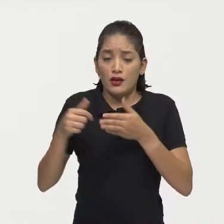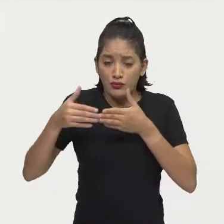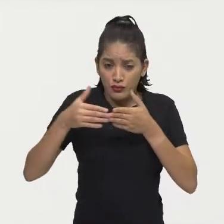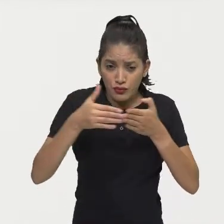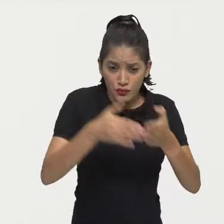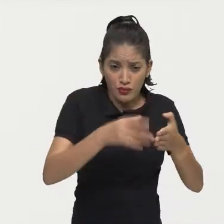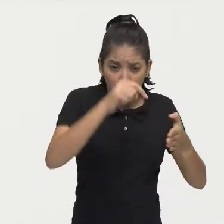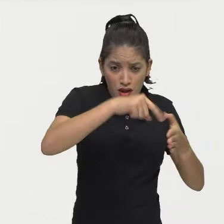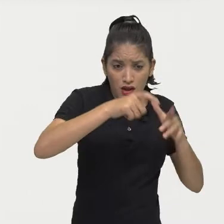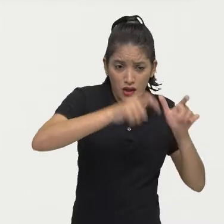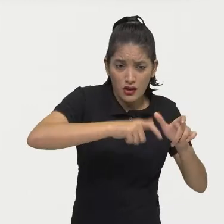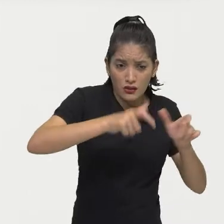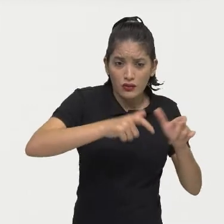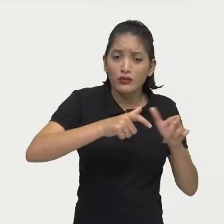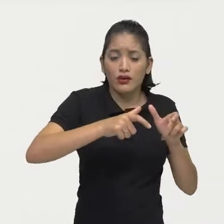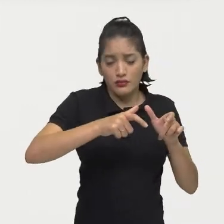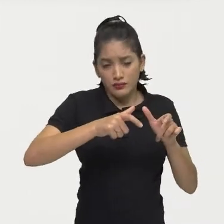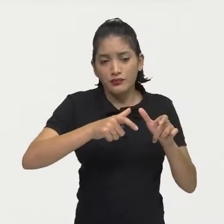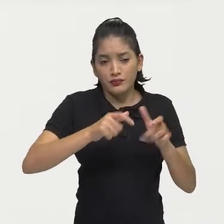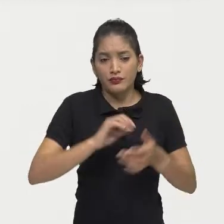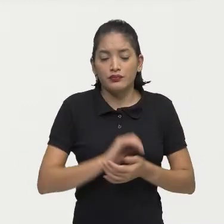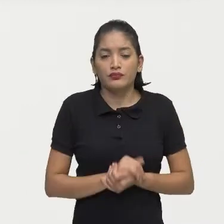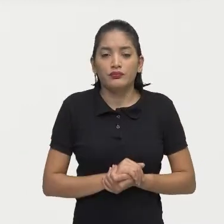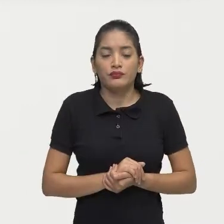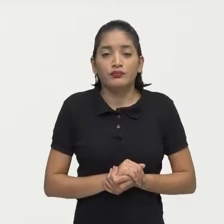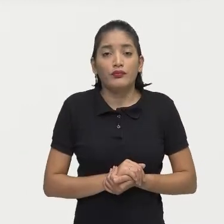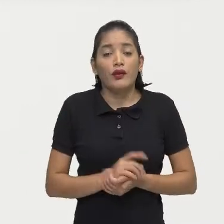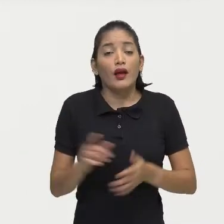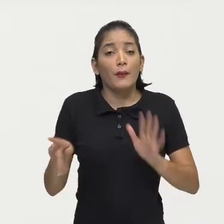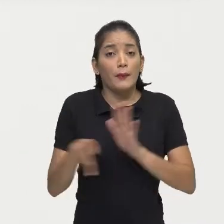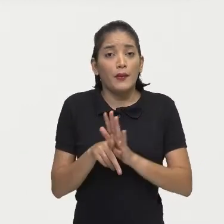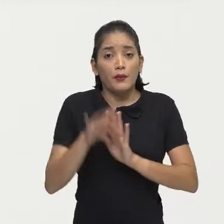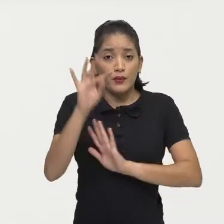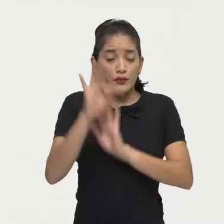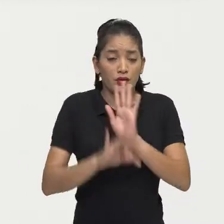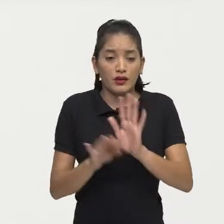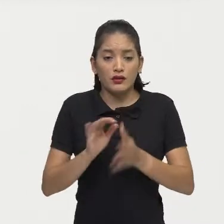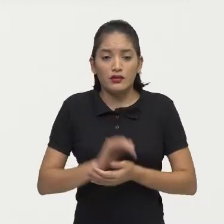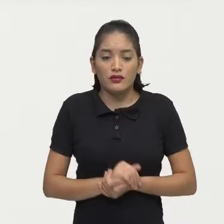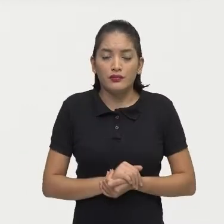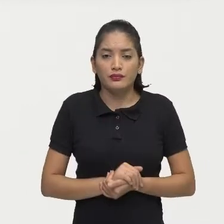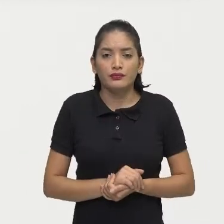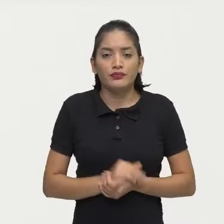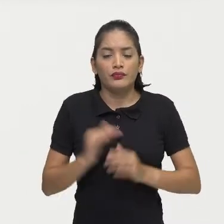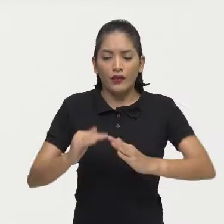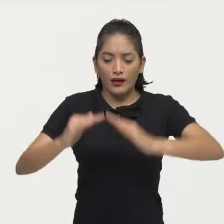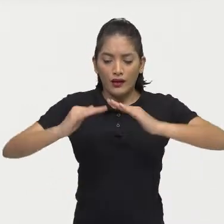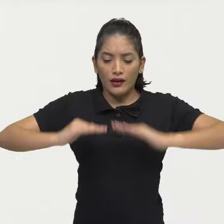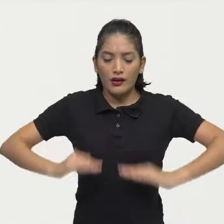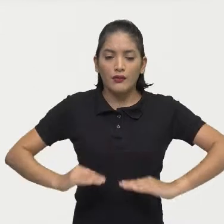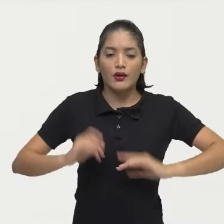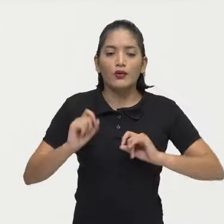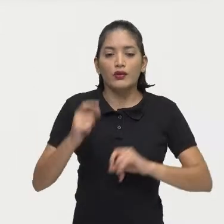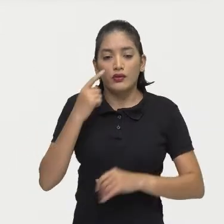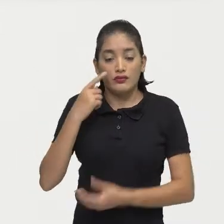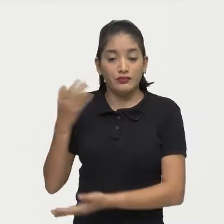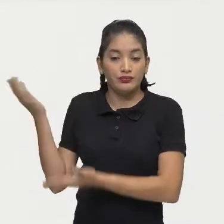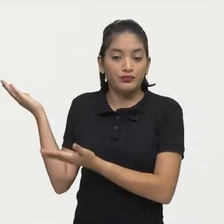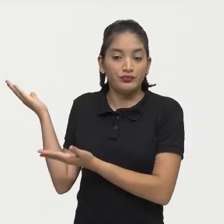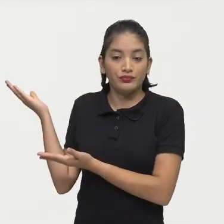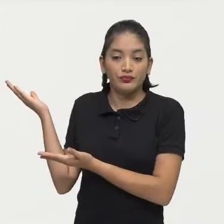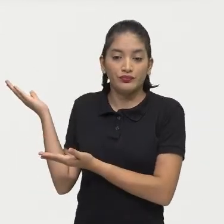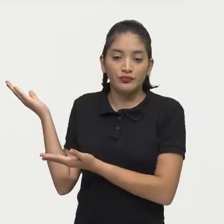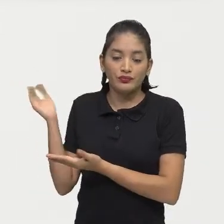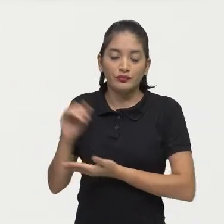um trecho ali do diálogo. E tem aqui a palavra go away, we're not here to play